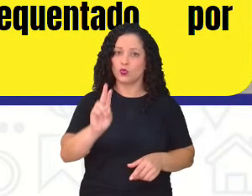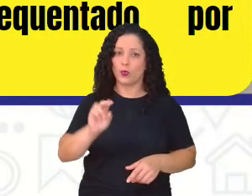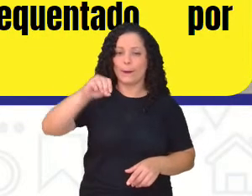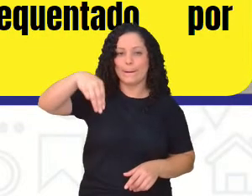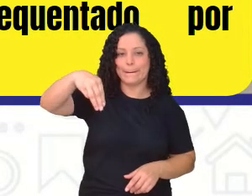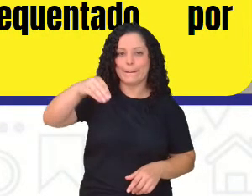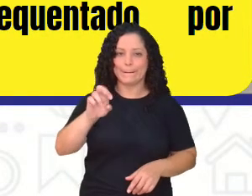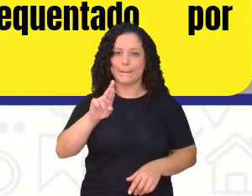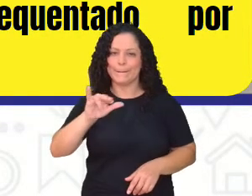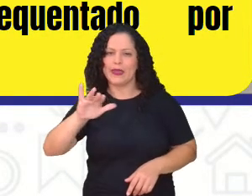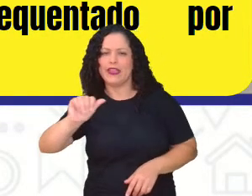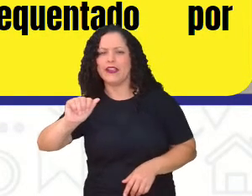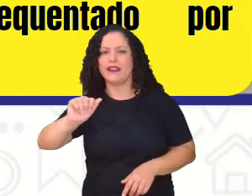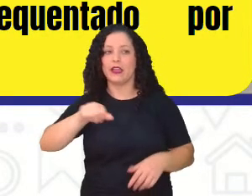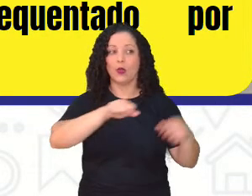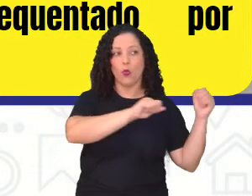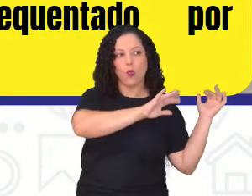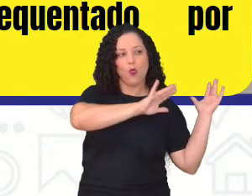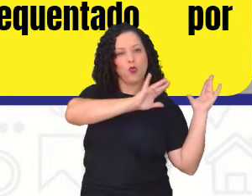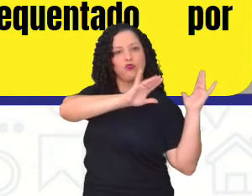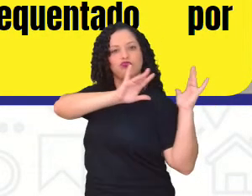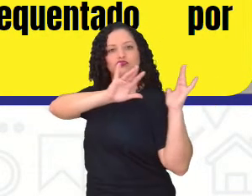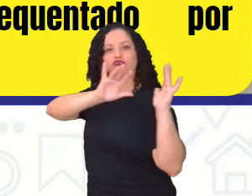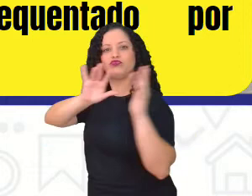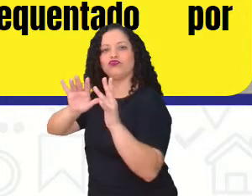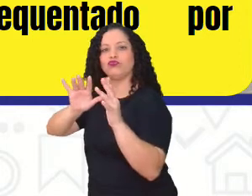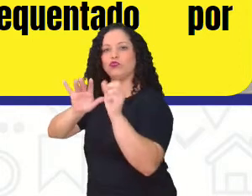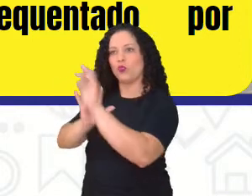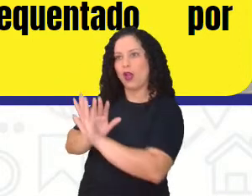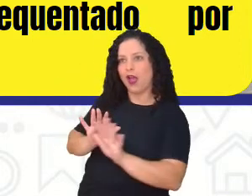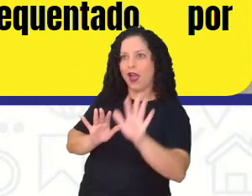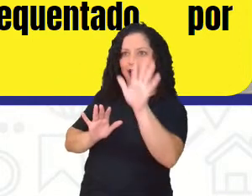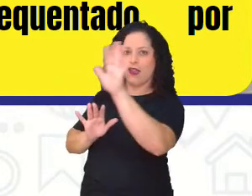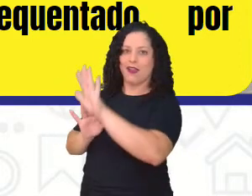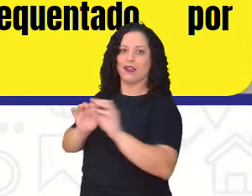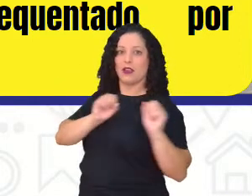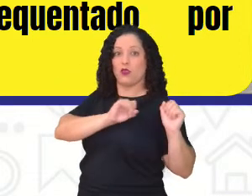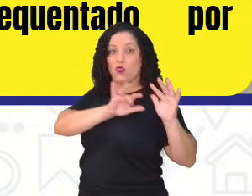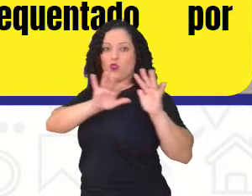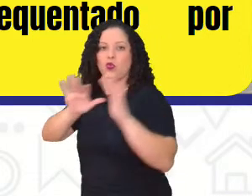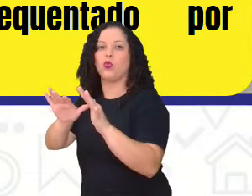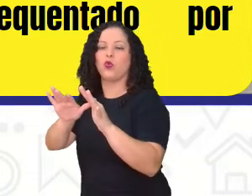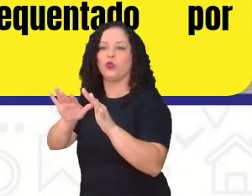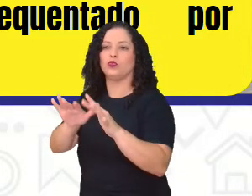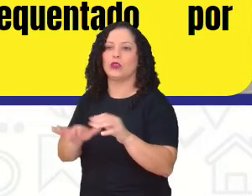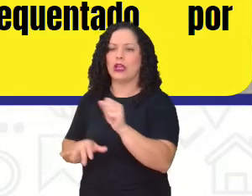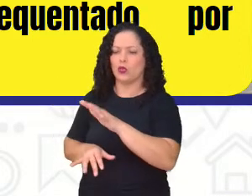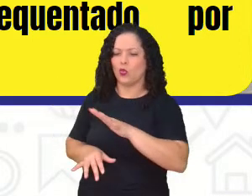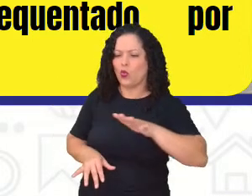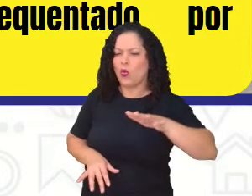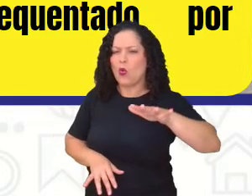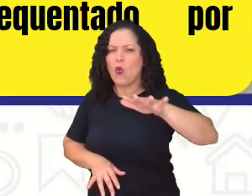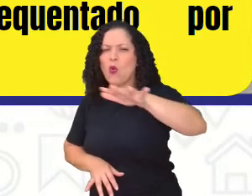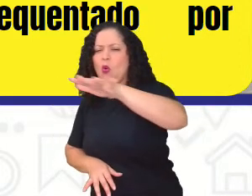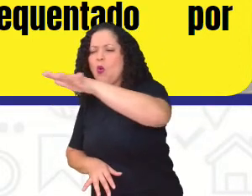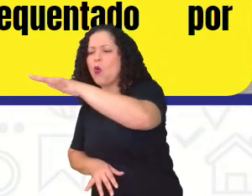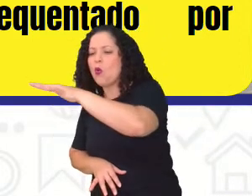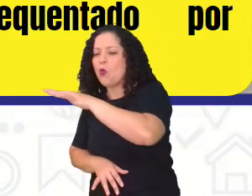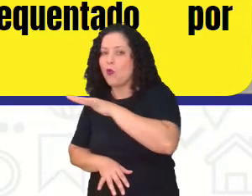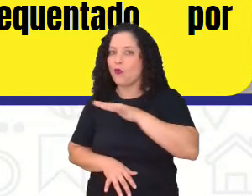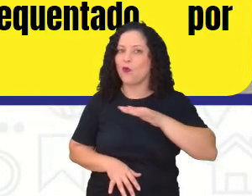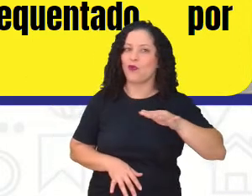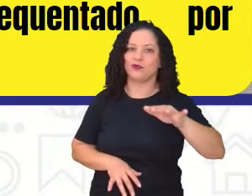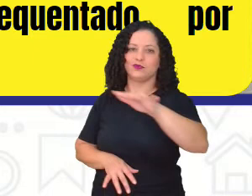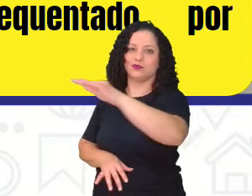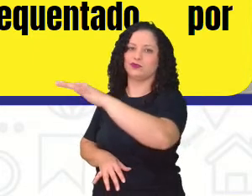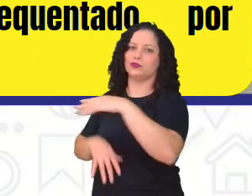vêm e, ó, dominam mais uma parte, ó, do território. Então veja que eles já pegam quase toda a extensão, ó, dos